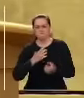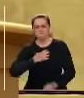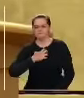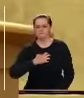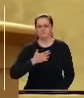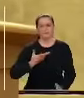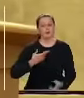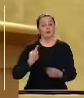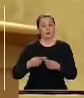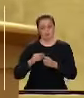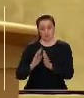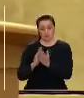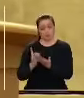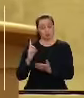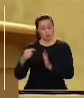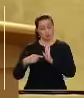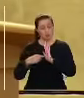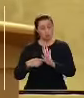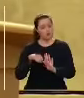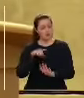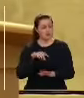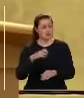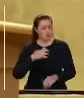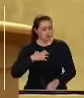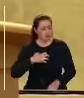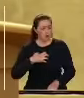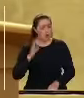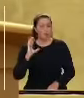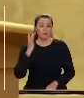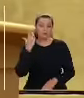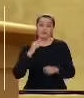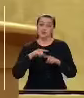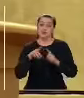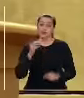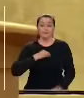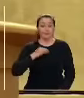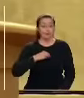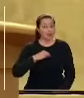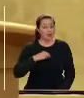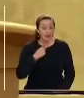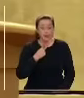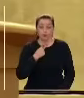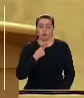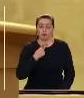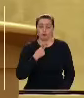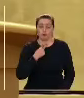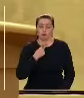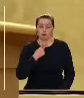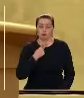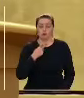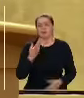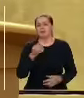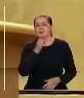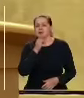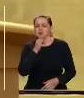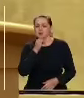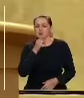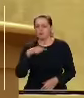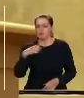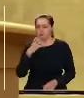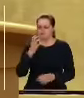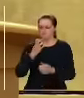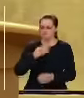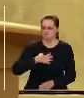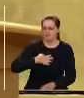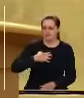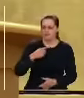diz: irai-vos, mas não pequeis, não se ponha o sol sobre a sua ira. Sabe o que significa isso? Não deixa o sol se pôr, o dia raiar no outro dia, e